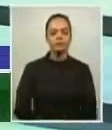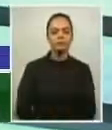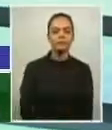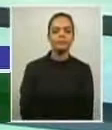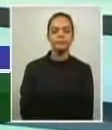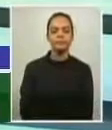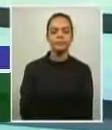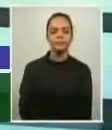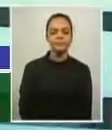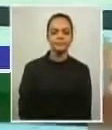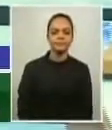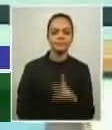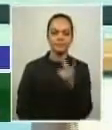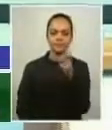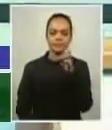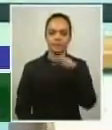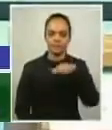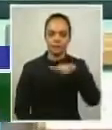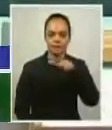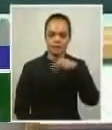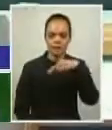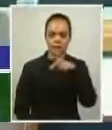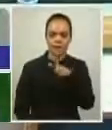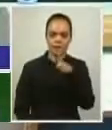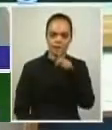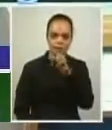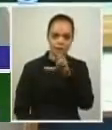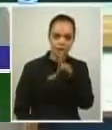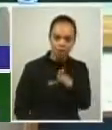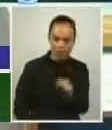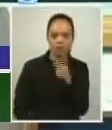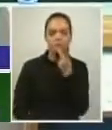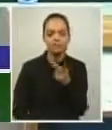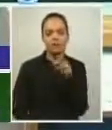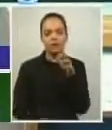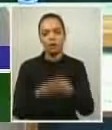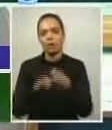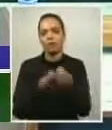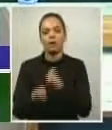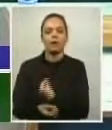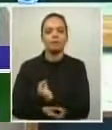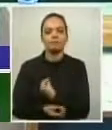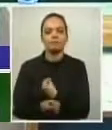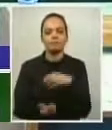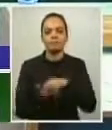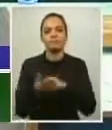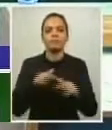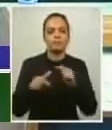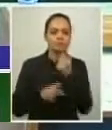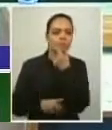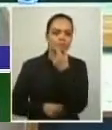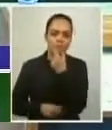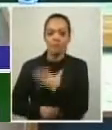coisa o engels nesse livro A situação da classe trabalhadora na Inglaterra ele